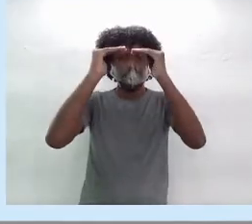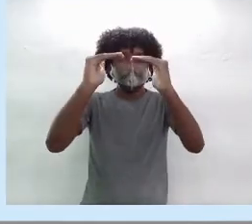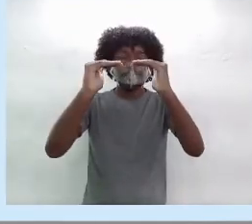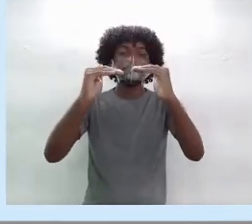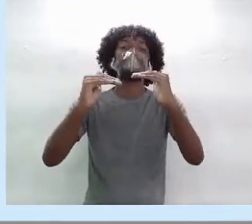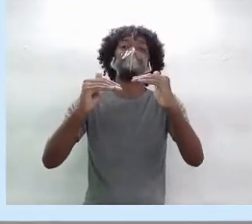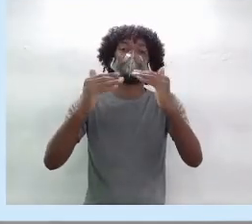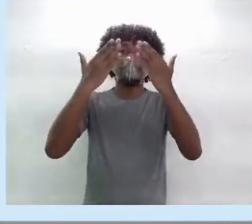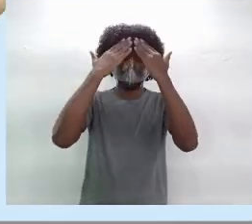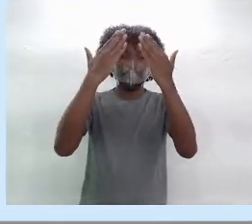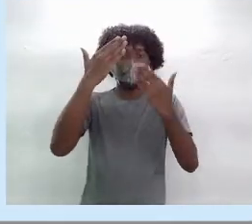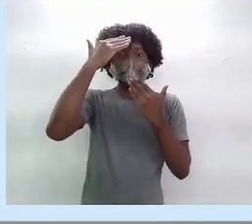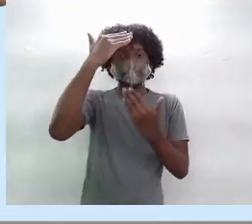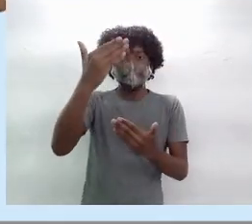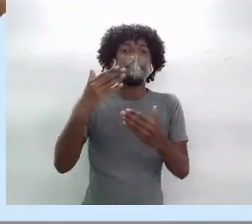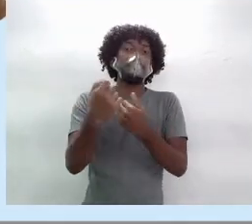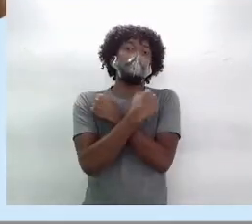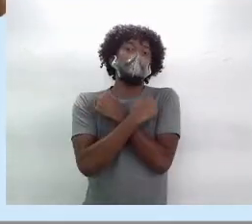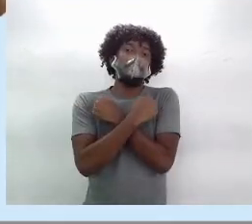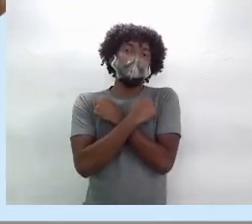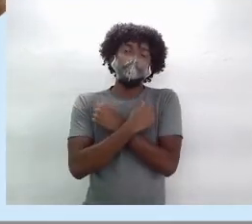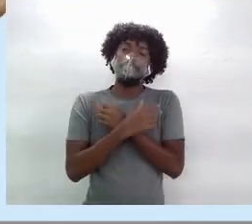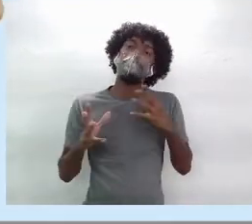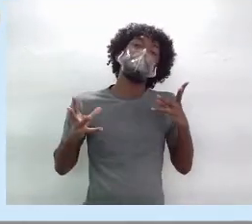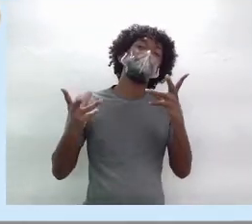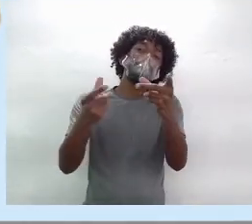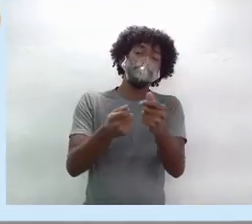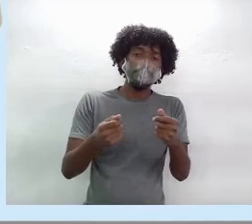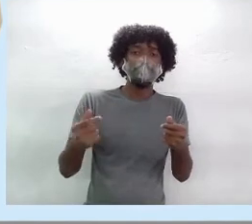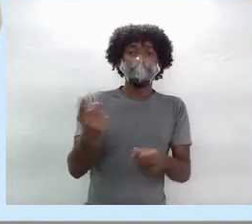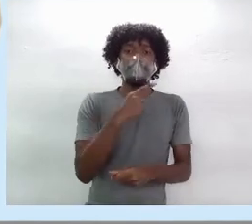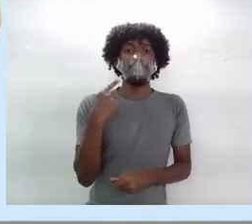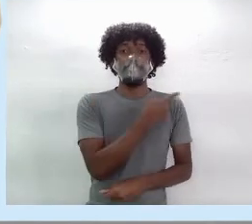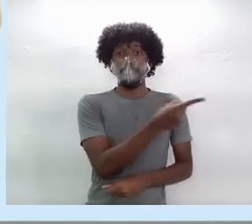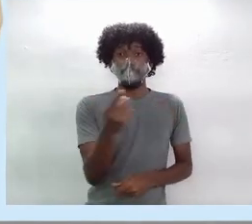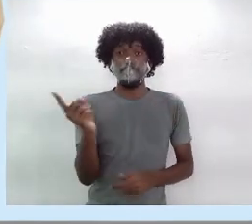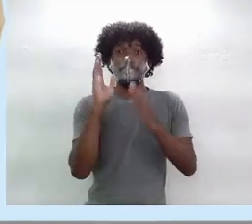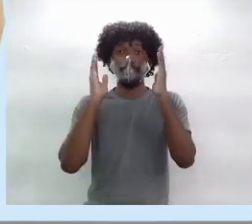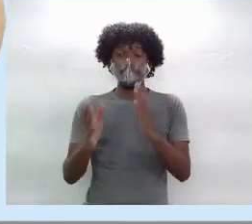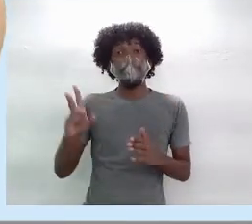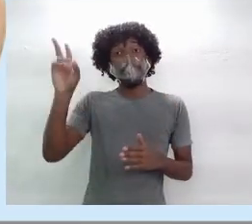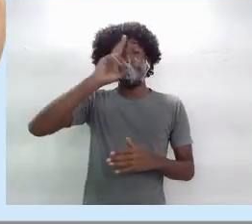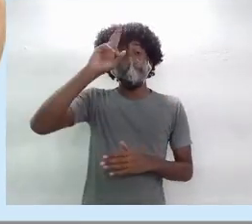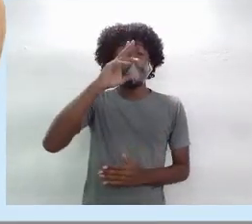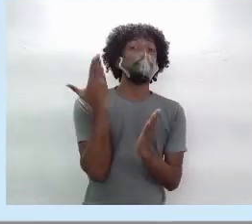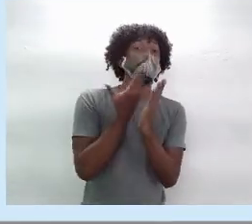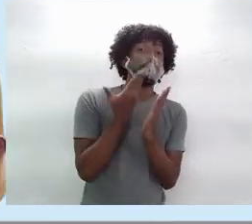fiquem conosco. Um forte abraço em todos vocês e lembrem-se de estudar as